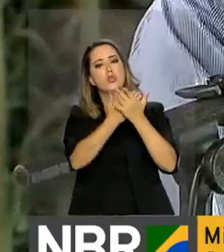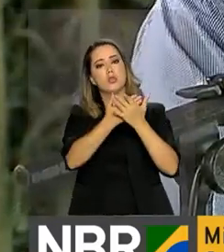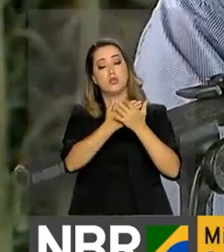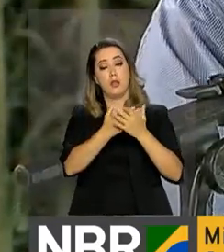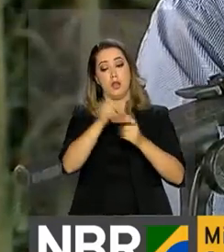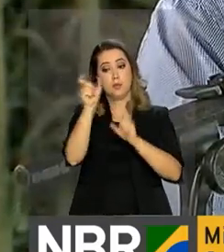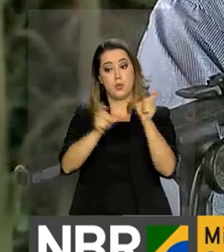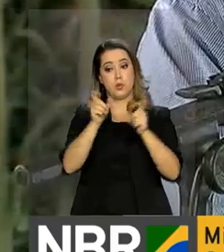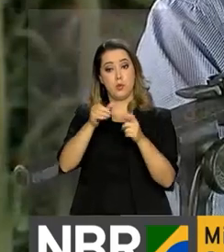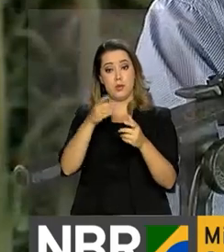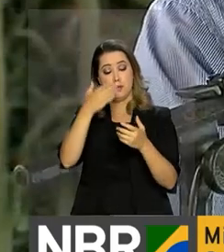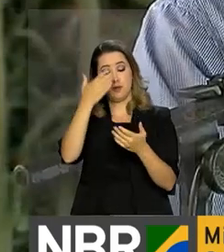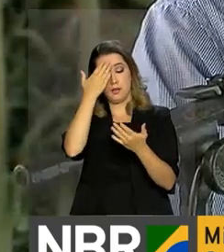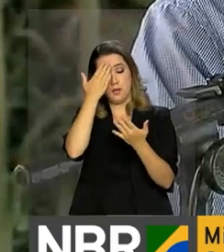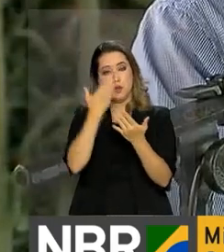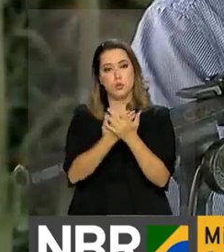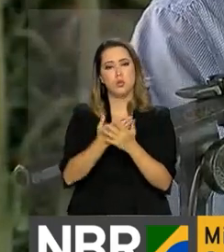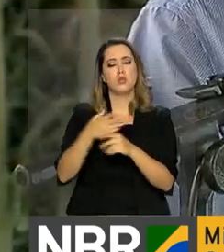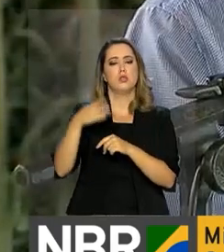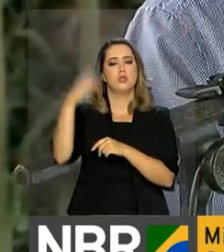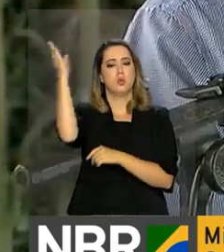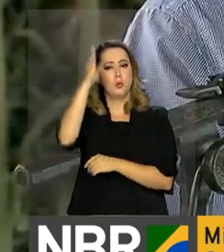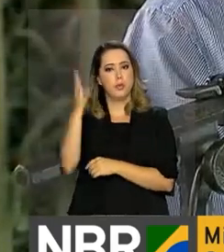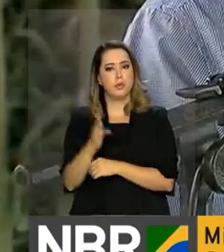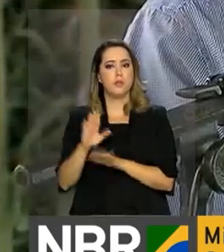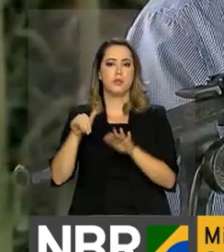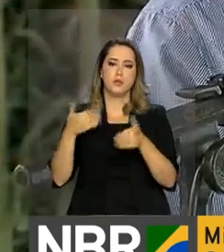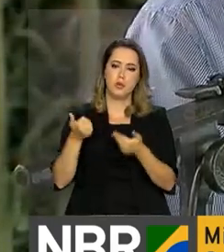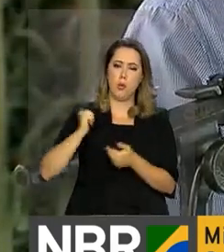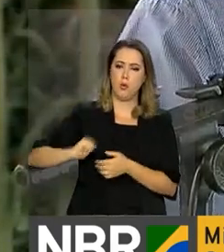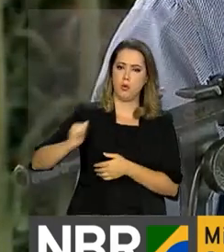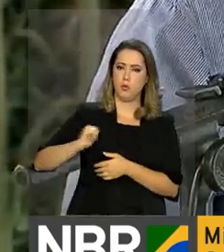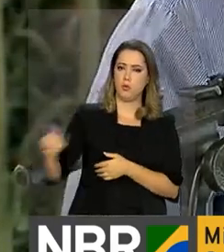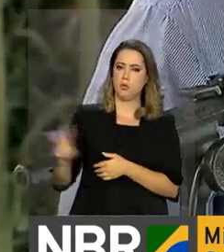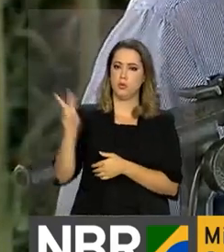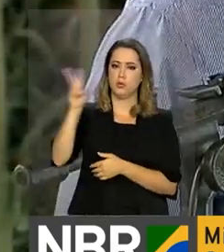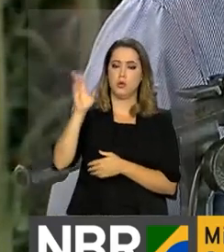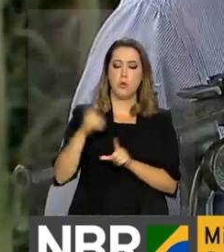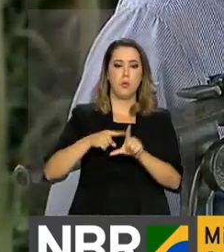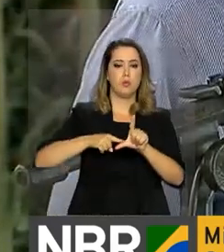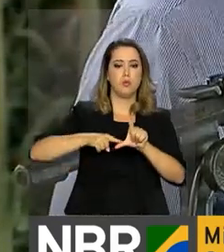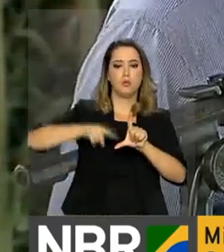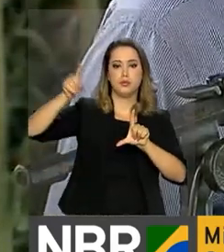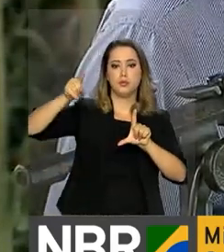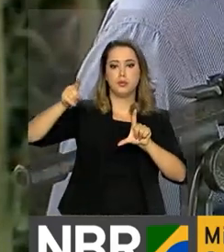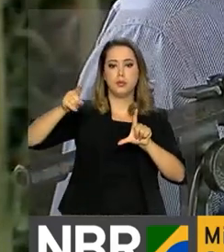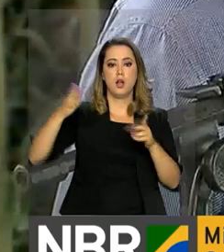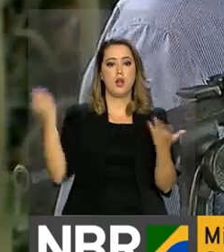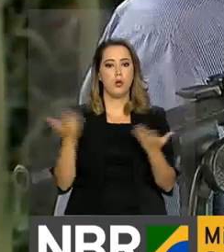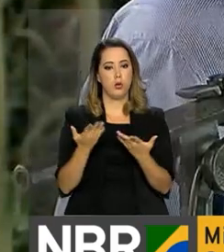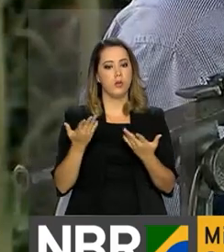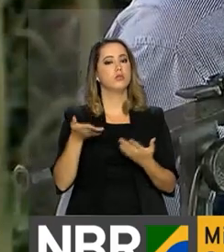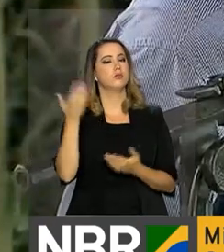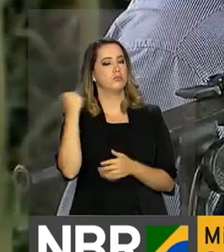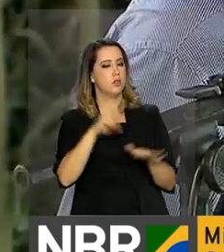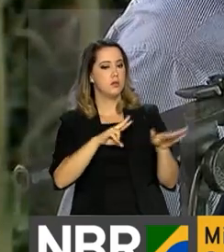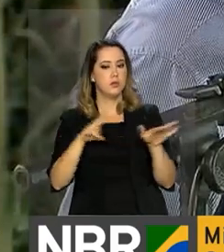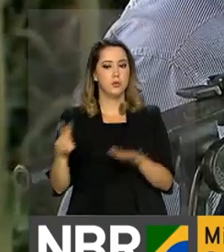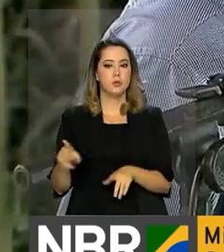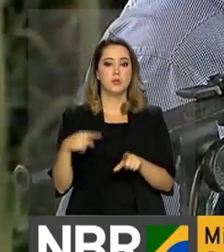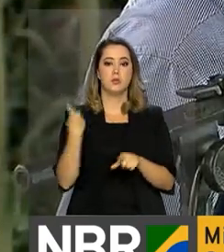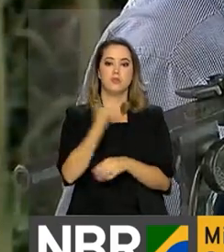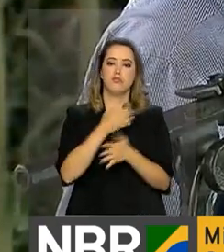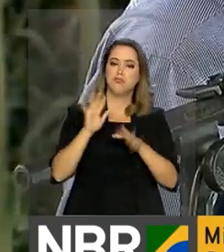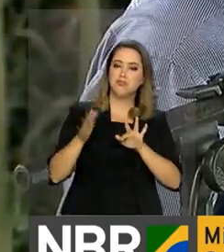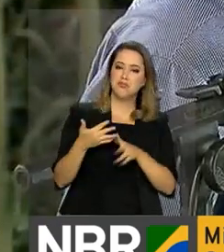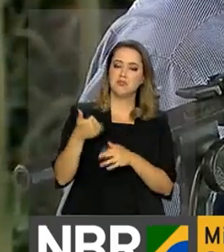país e, portanto, na Bolsa de Valores, portanto, desde 1958, ela atingiu seu pico máximo. Nós, na semana passada, estávamos em